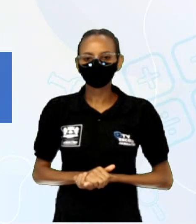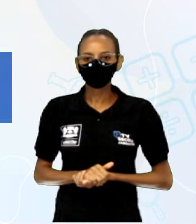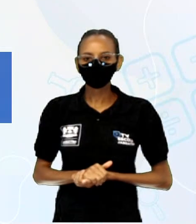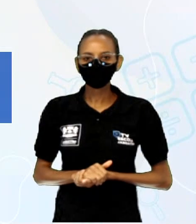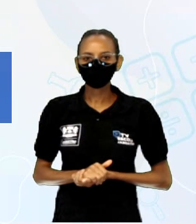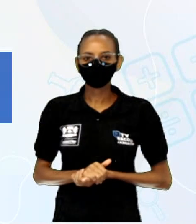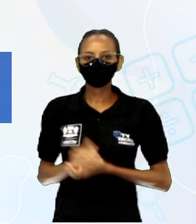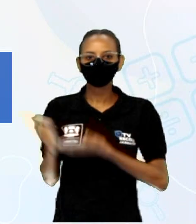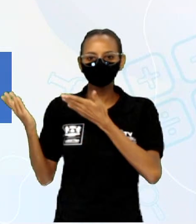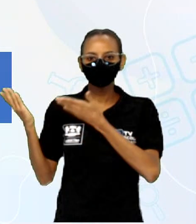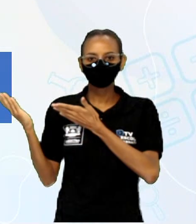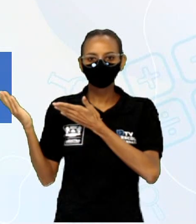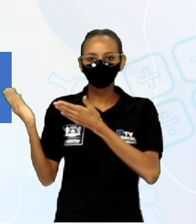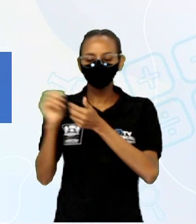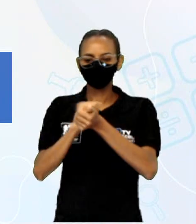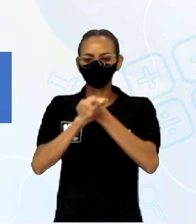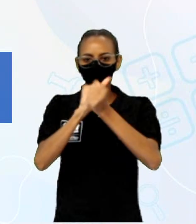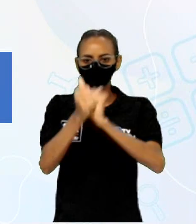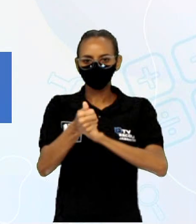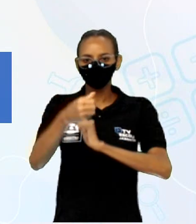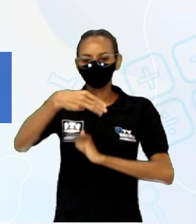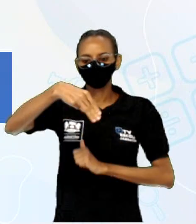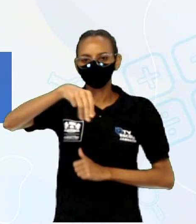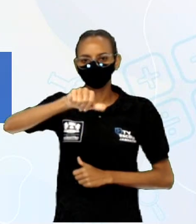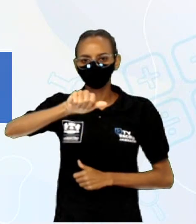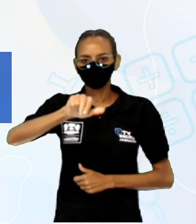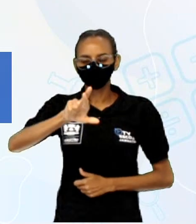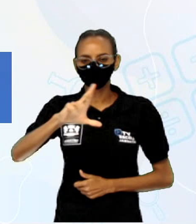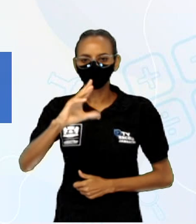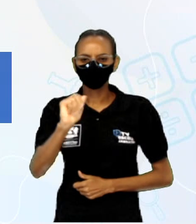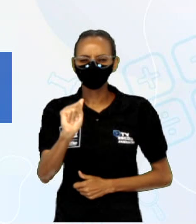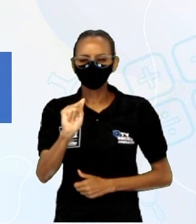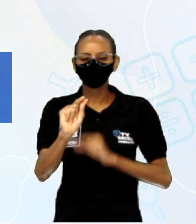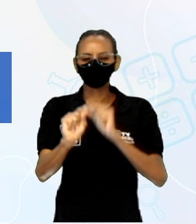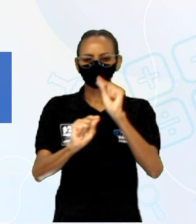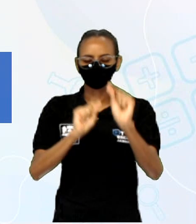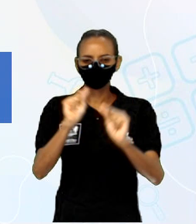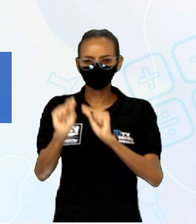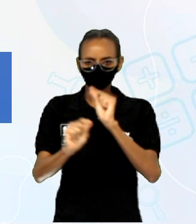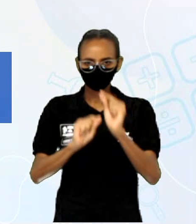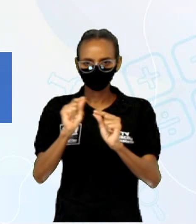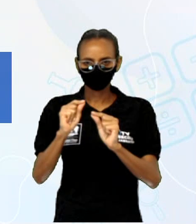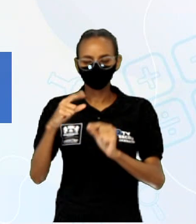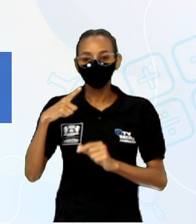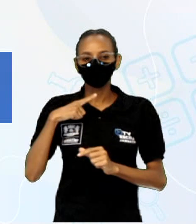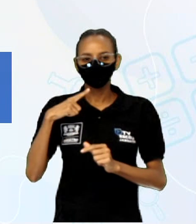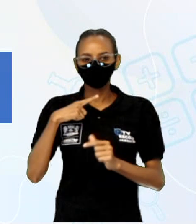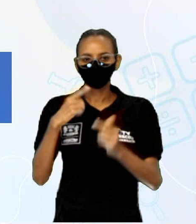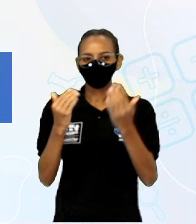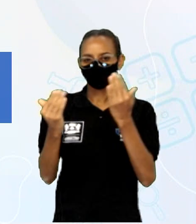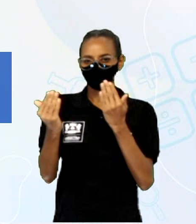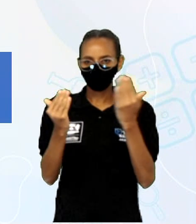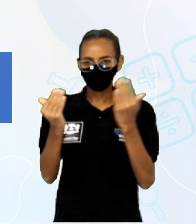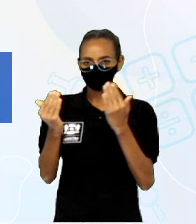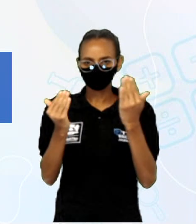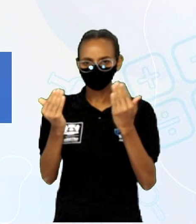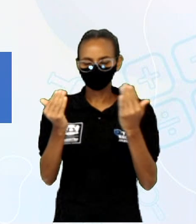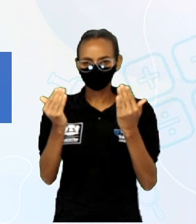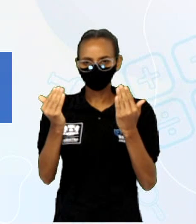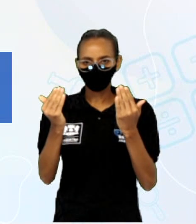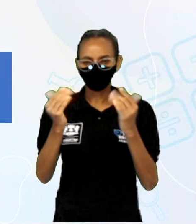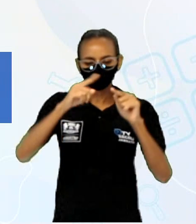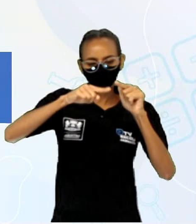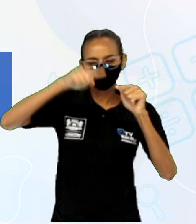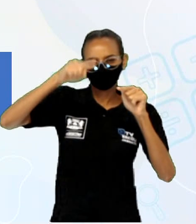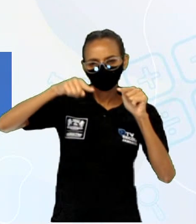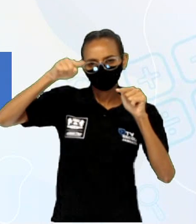marca. Esporte de marca, ele tem aí, já dá para observar, ele tem como comparação de índices. Ele compara